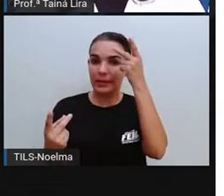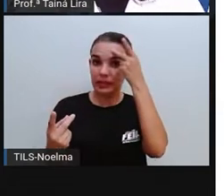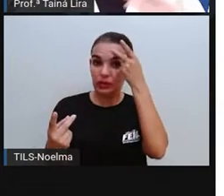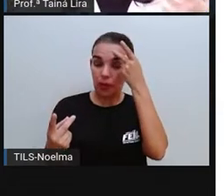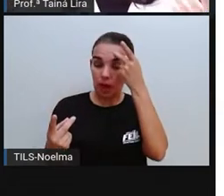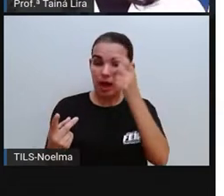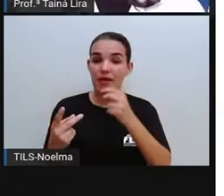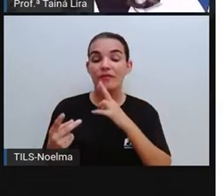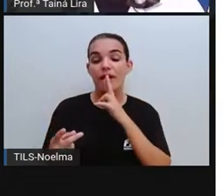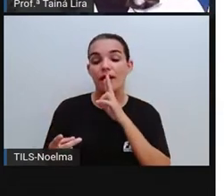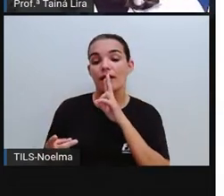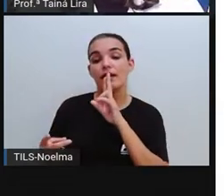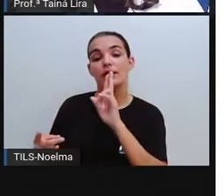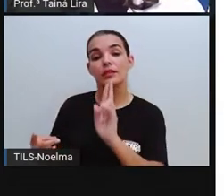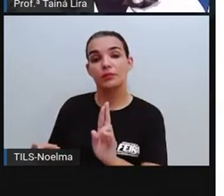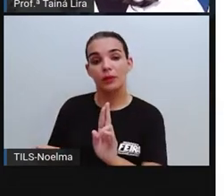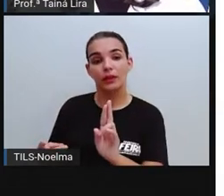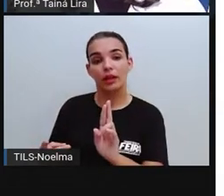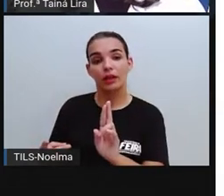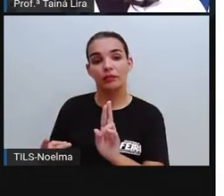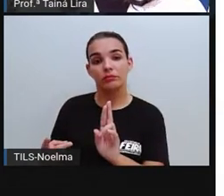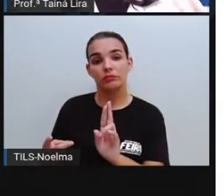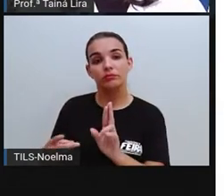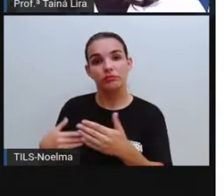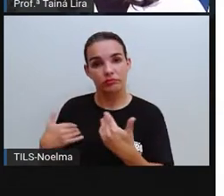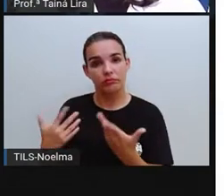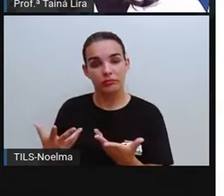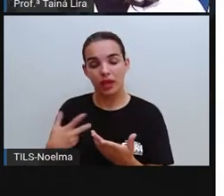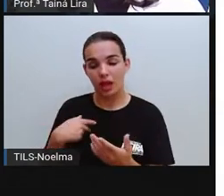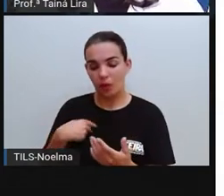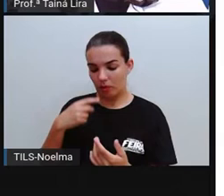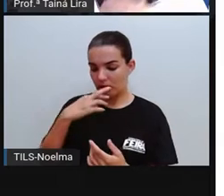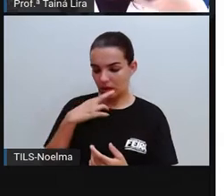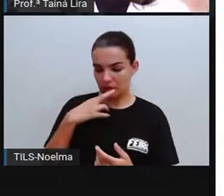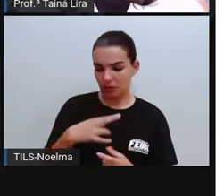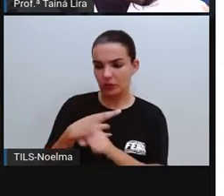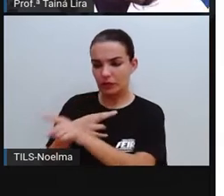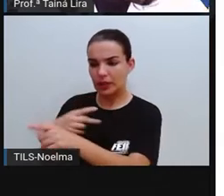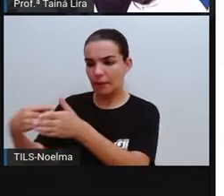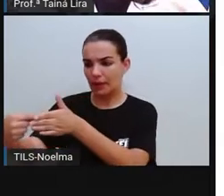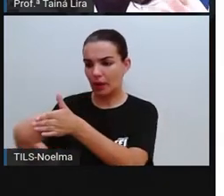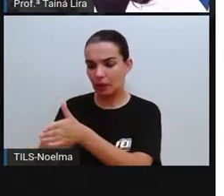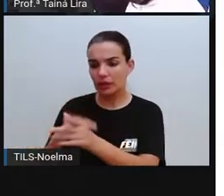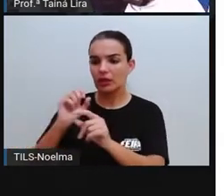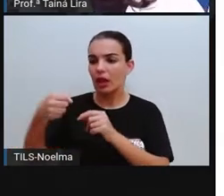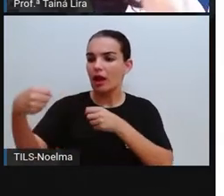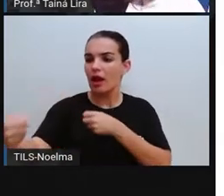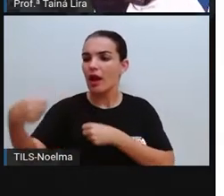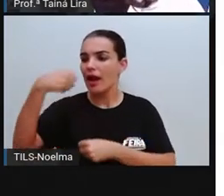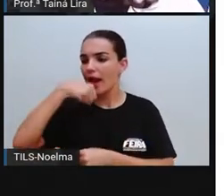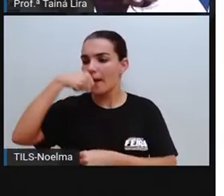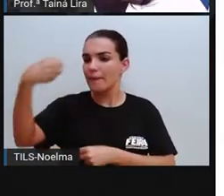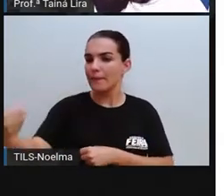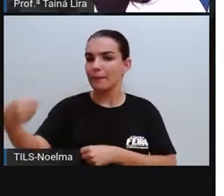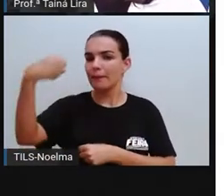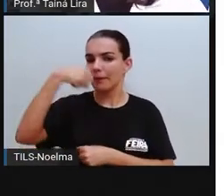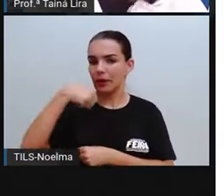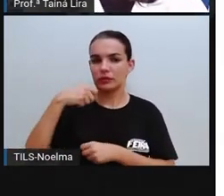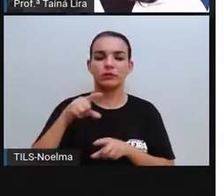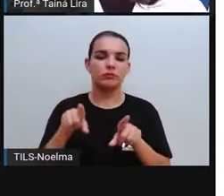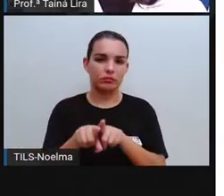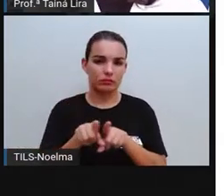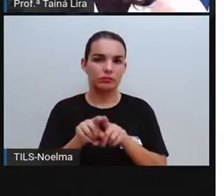entrevistado ou os entrevistados, que é a pessoa, né, que responde ou as pessoas que respondem